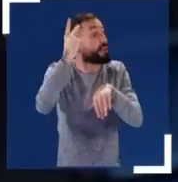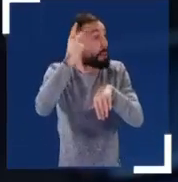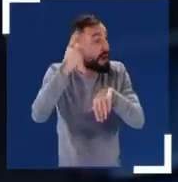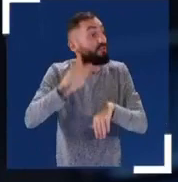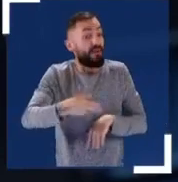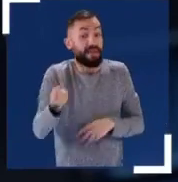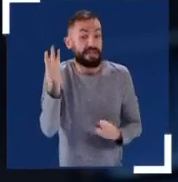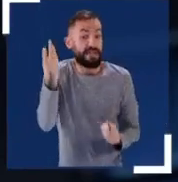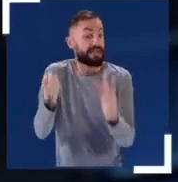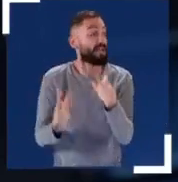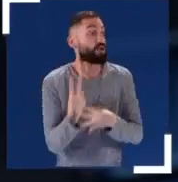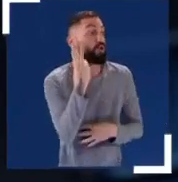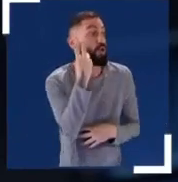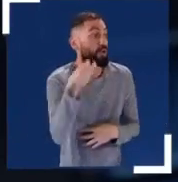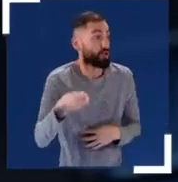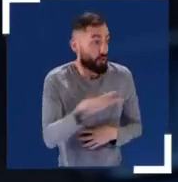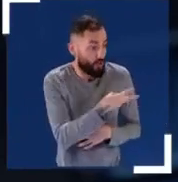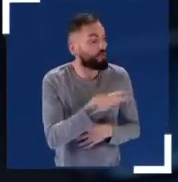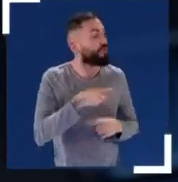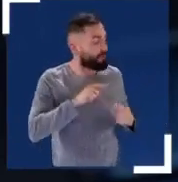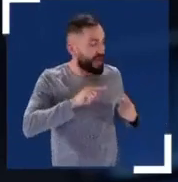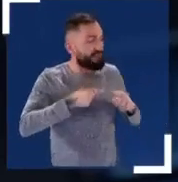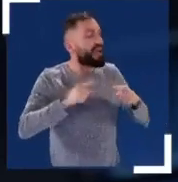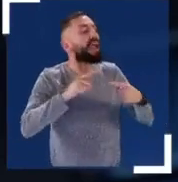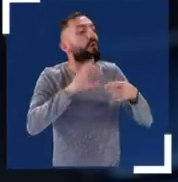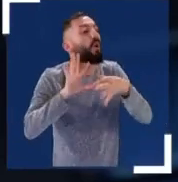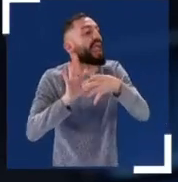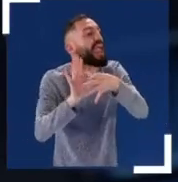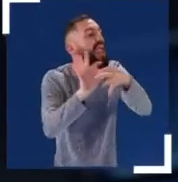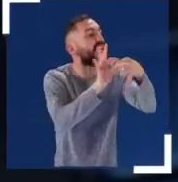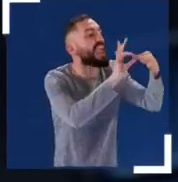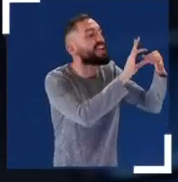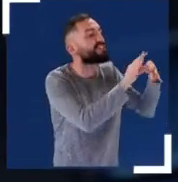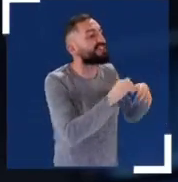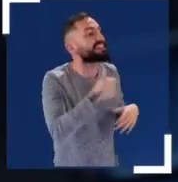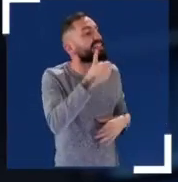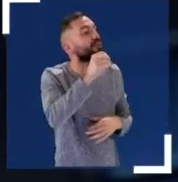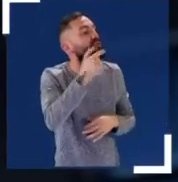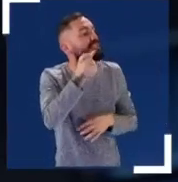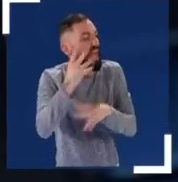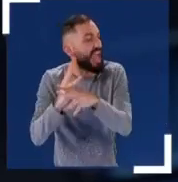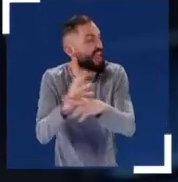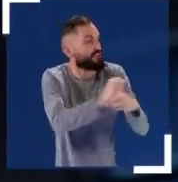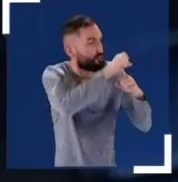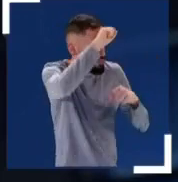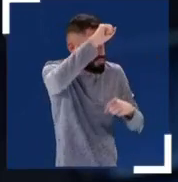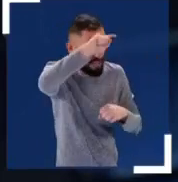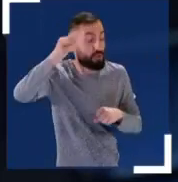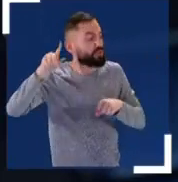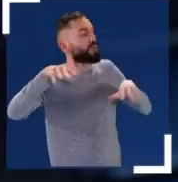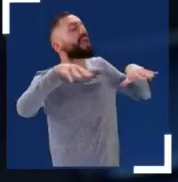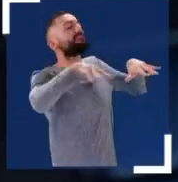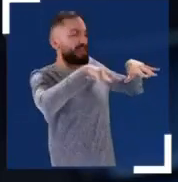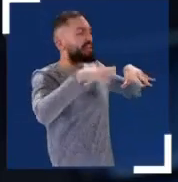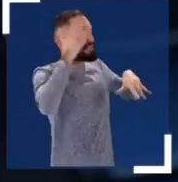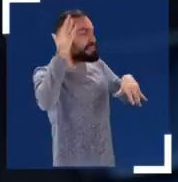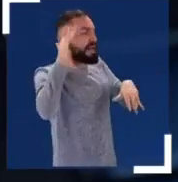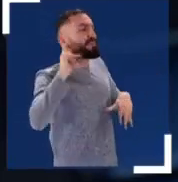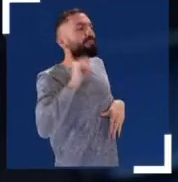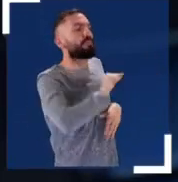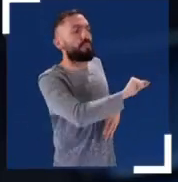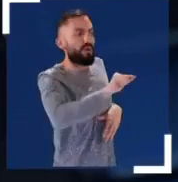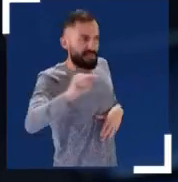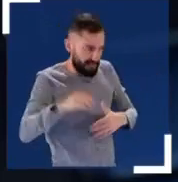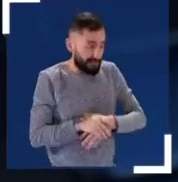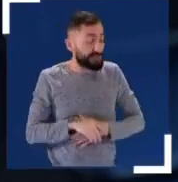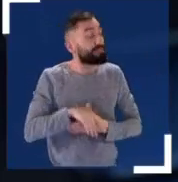isso vai formar a rede dos nossos 107 hospitais, que são referência. E aí tem uma coisa importante. Nós atendemos até